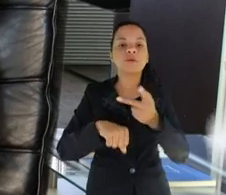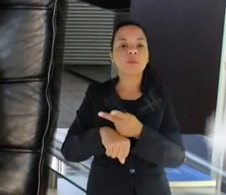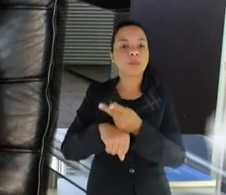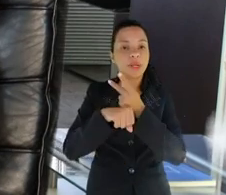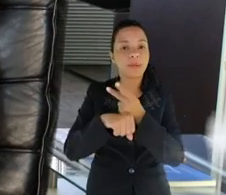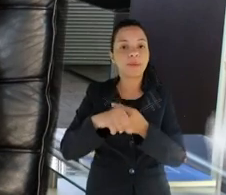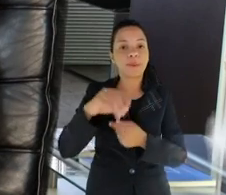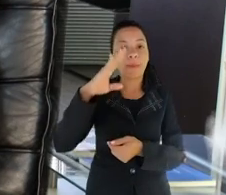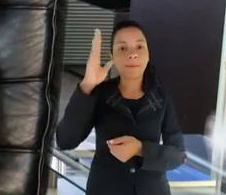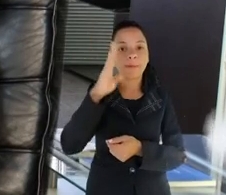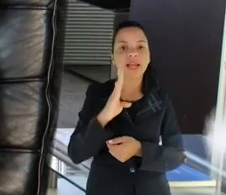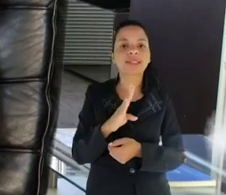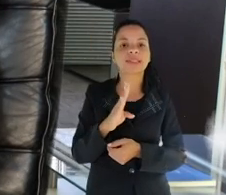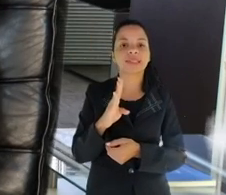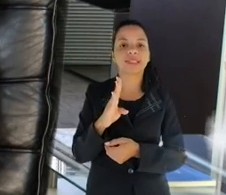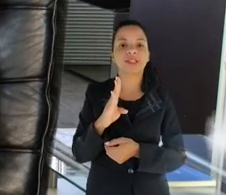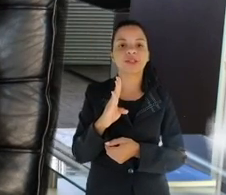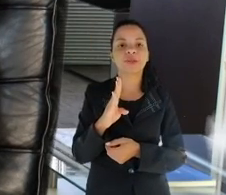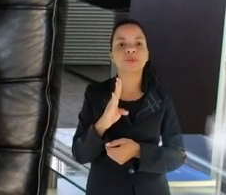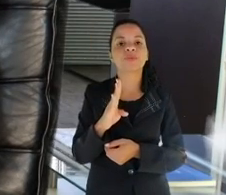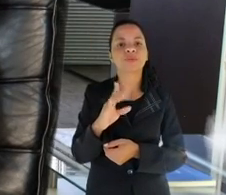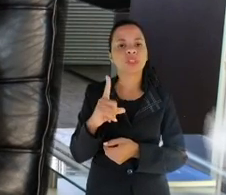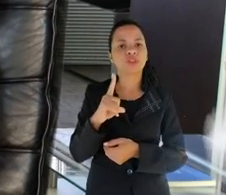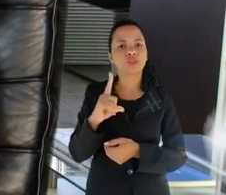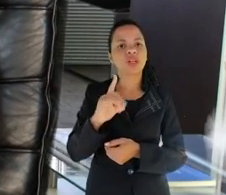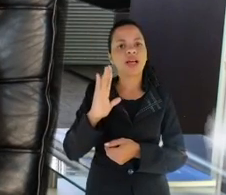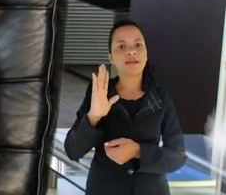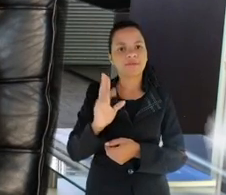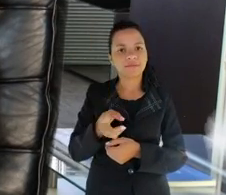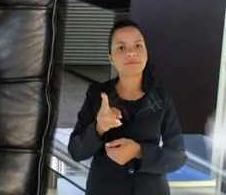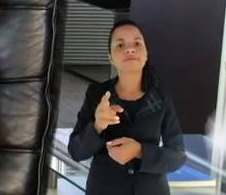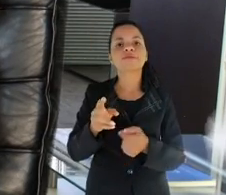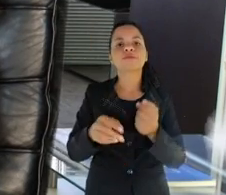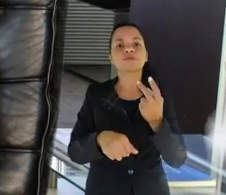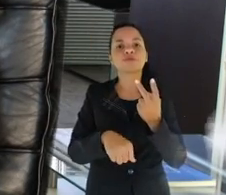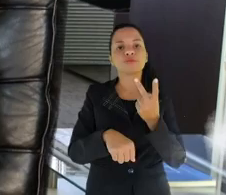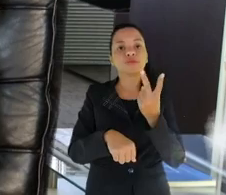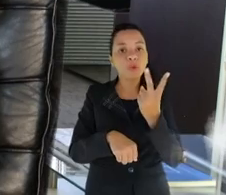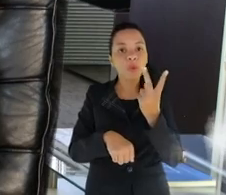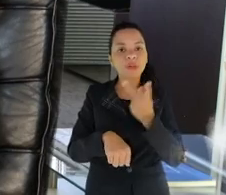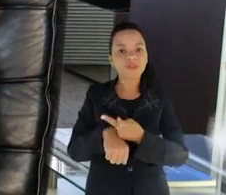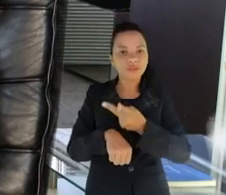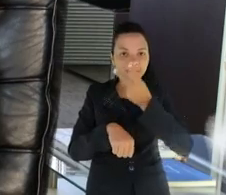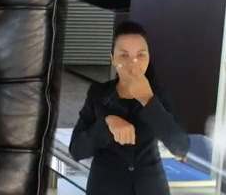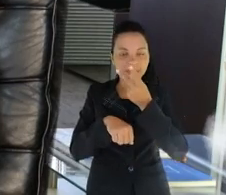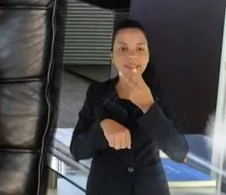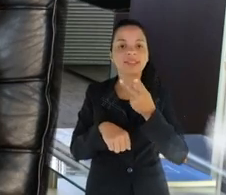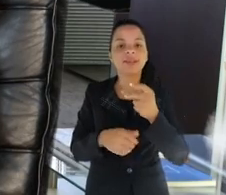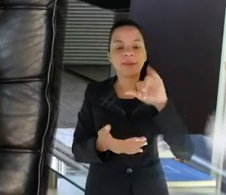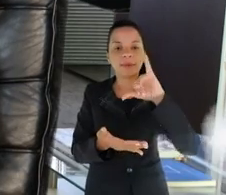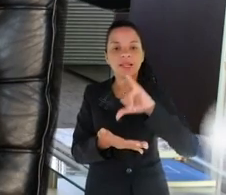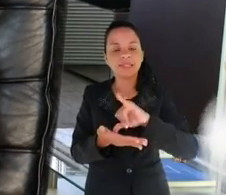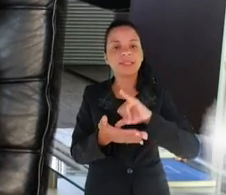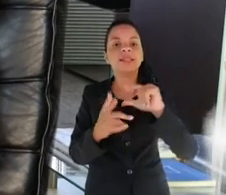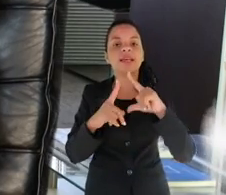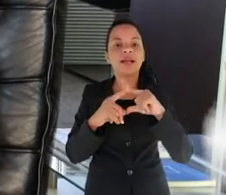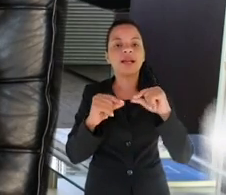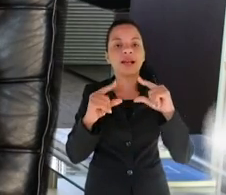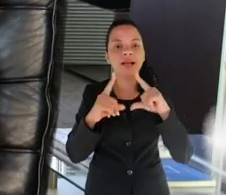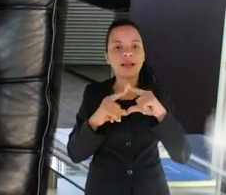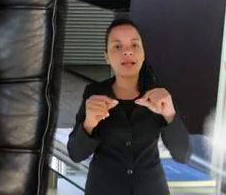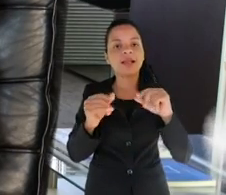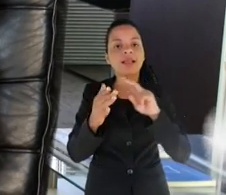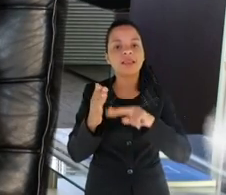já 2 vezes, inclusive o Brasília, Capital das Leituras, esse livro foi premiado lá em